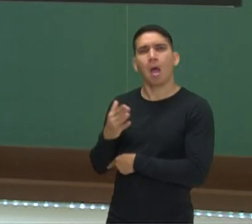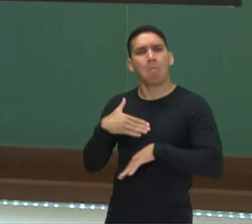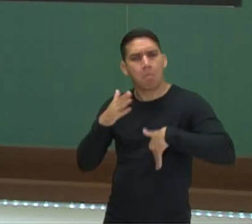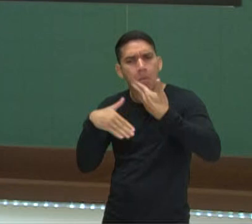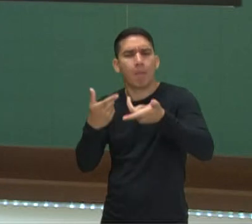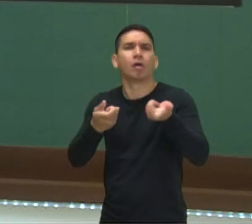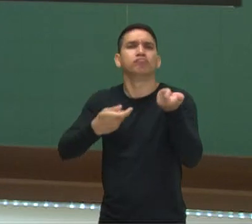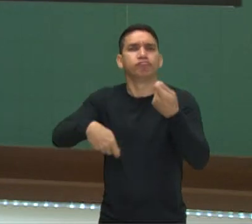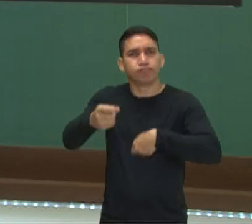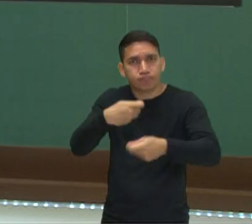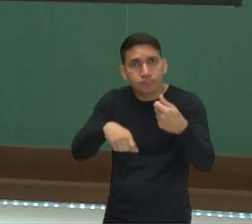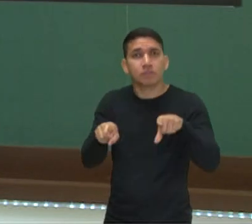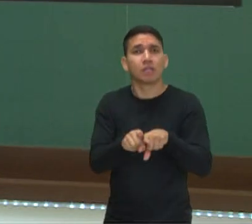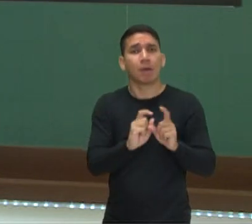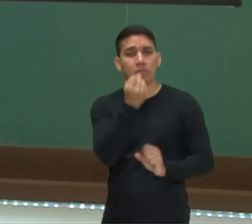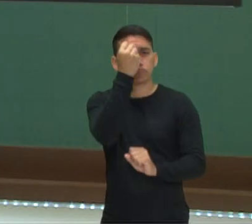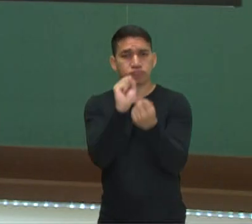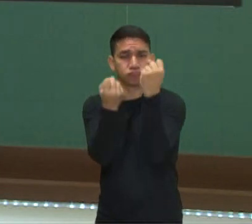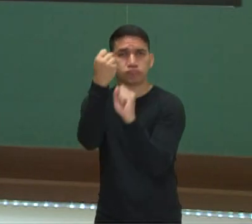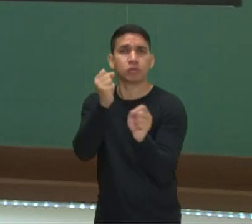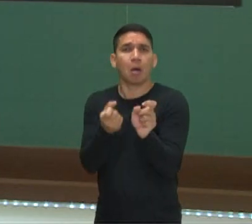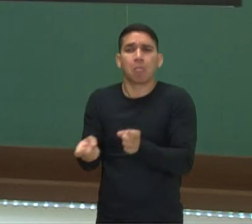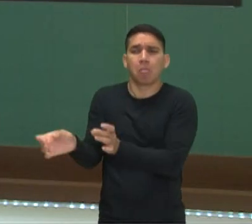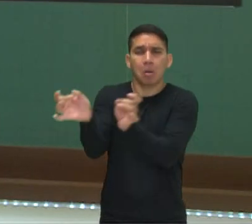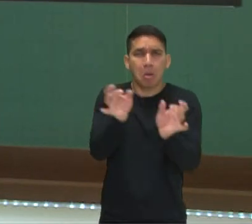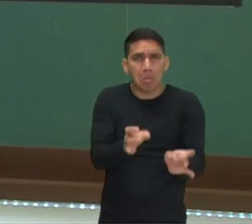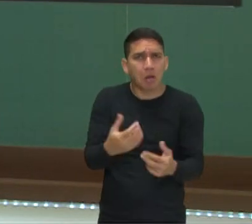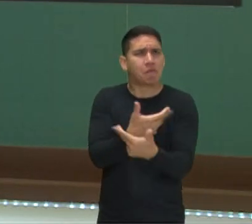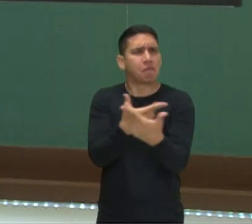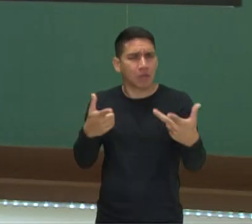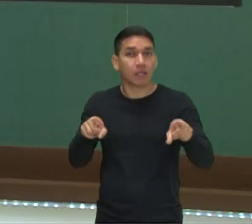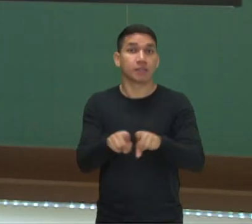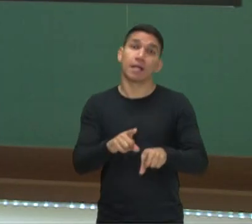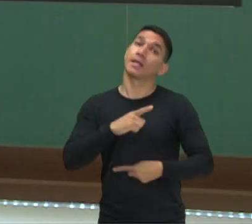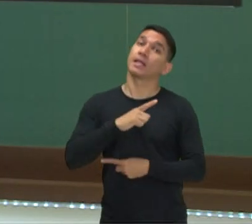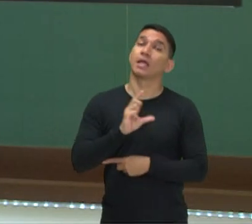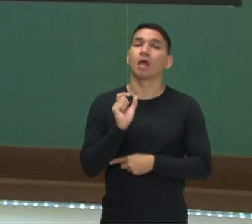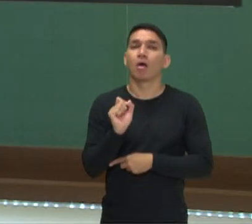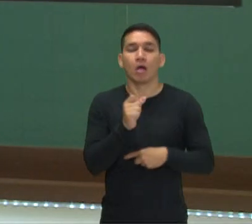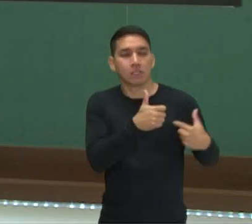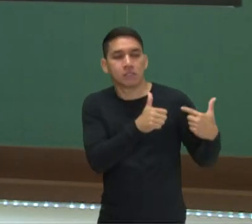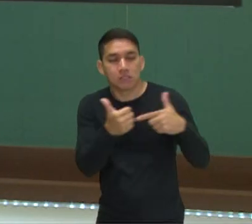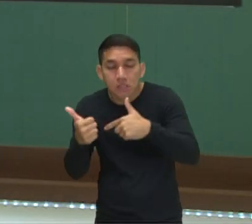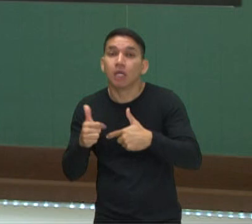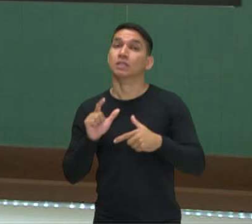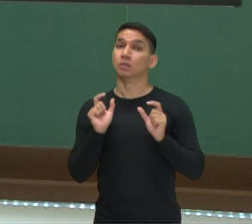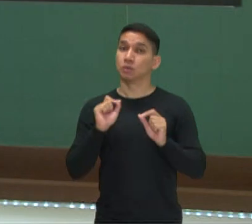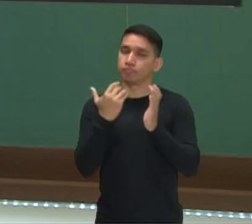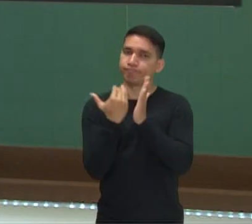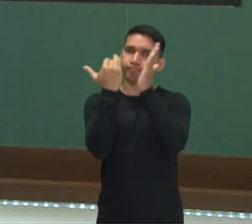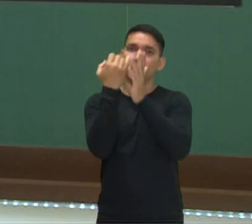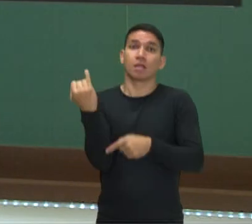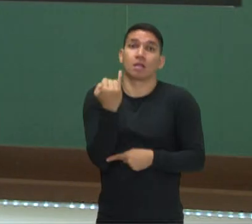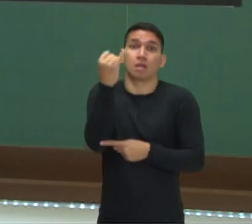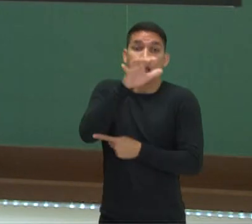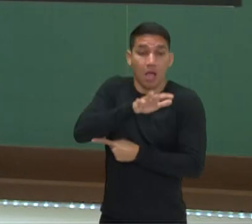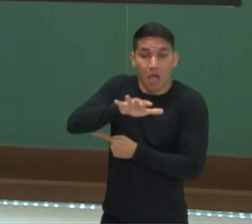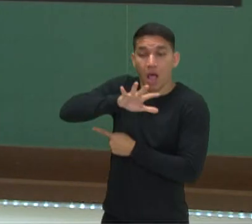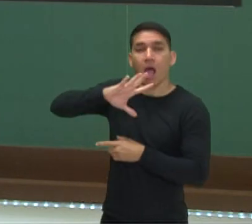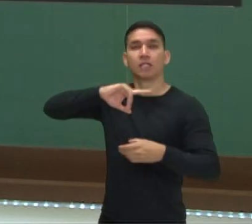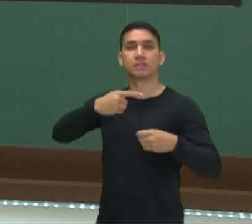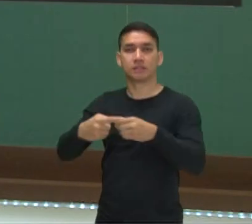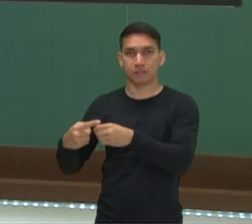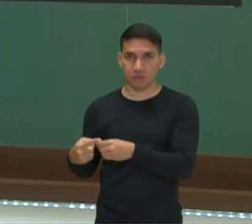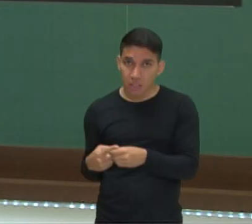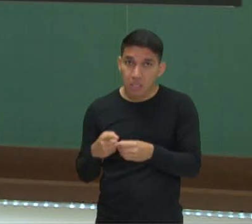desenvolvimento econômico, industrial, de comércio e tudo mais. Então, existem atividades extremamente importantes nessas cidades